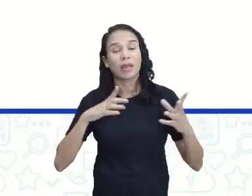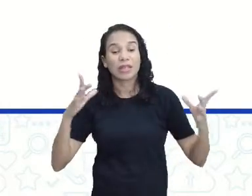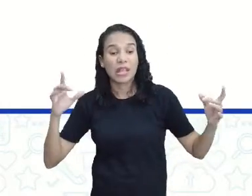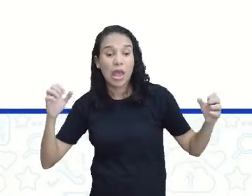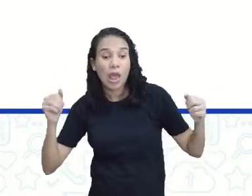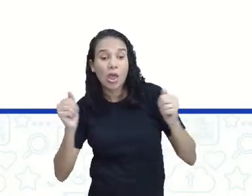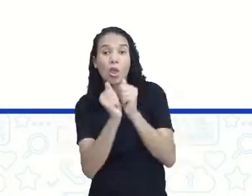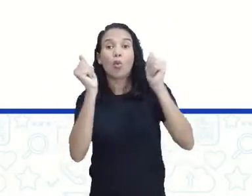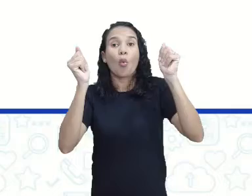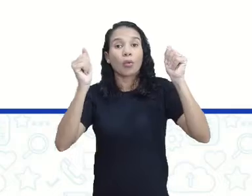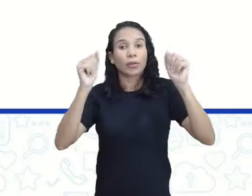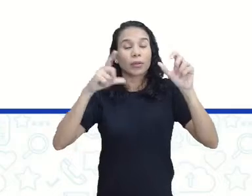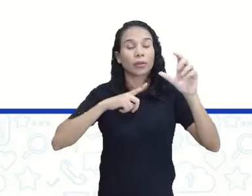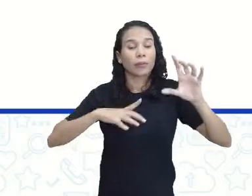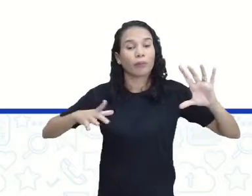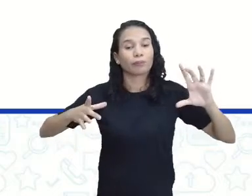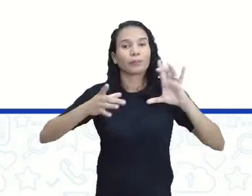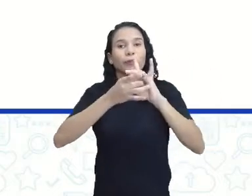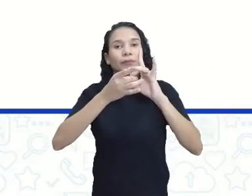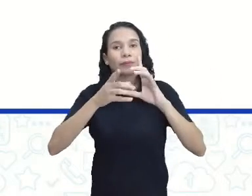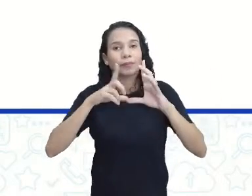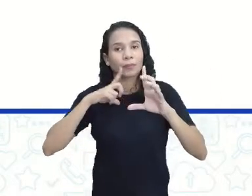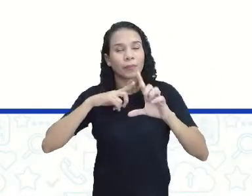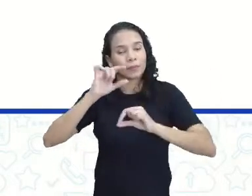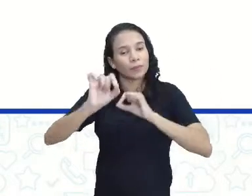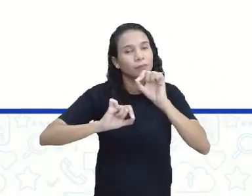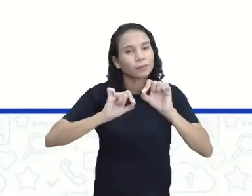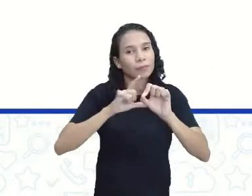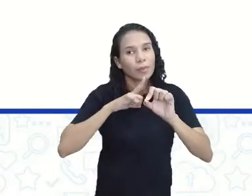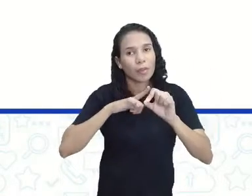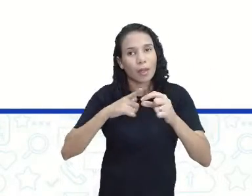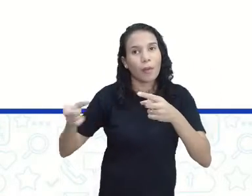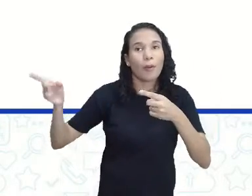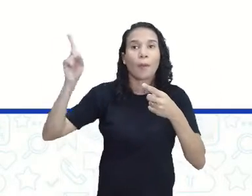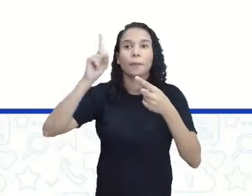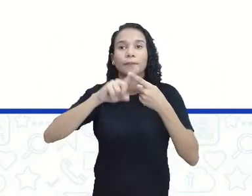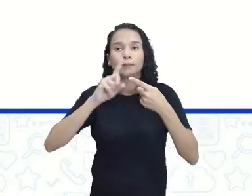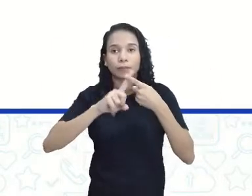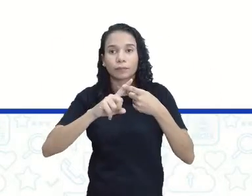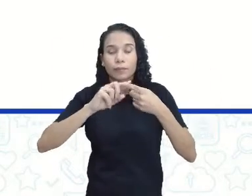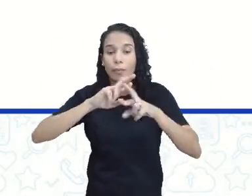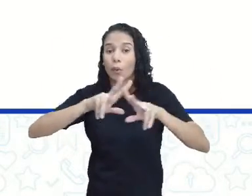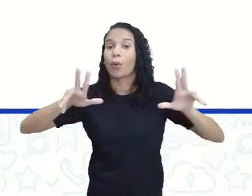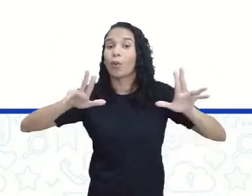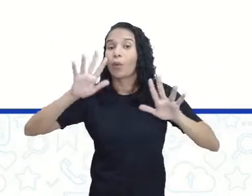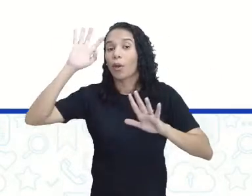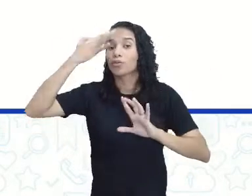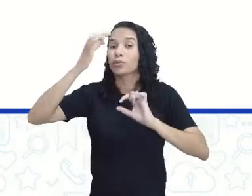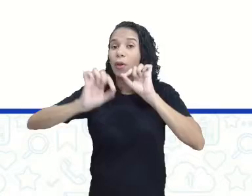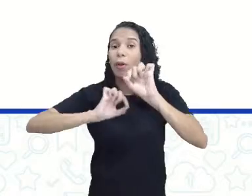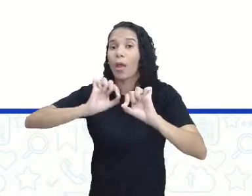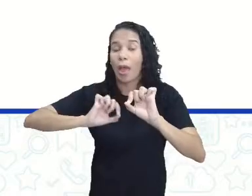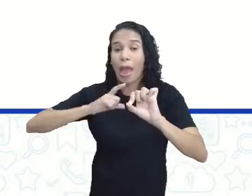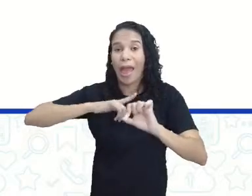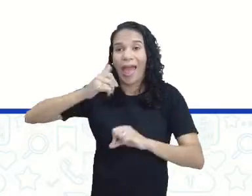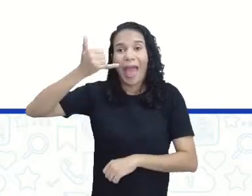outro, o que é que acontece? A fusão. E dessa fusão vai sair o quê, né? Energia produzida daquela fusão